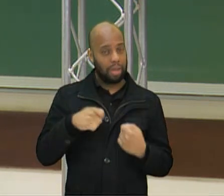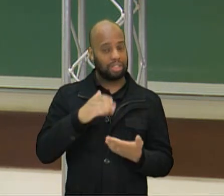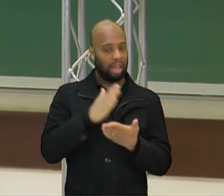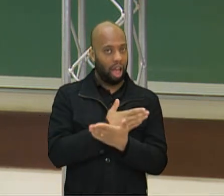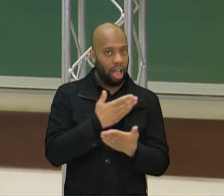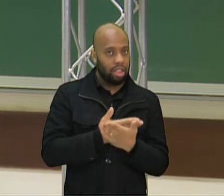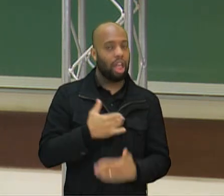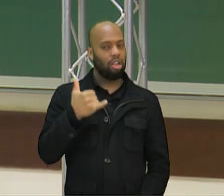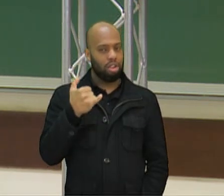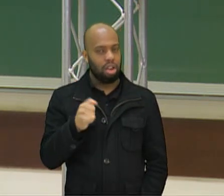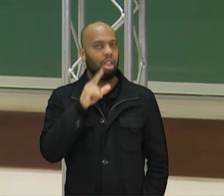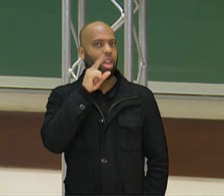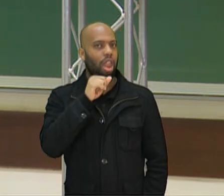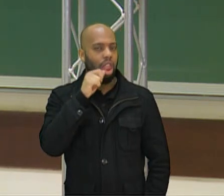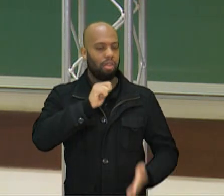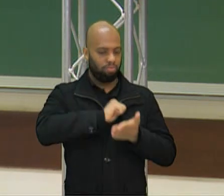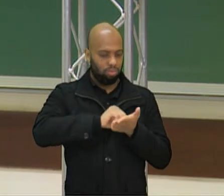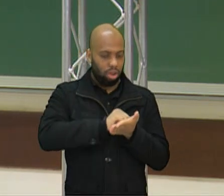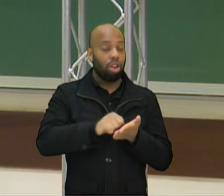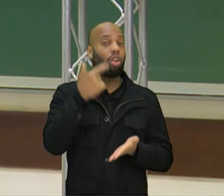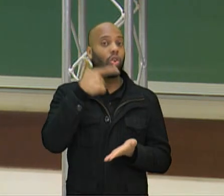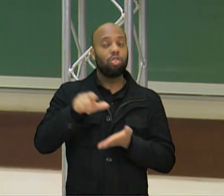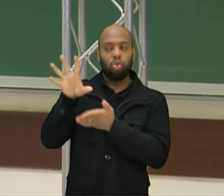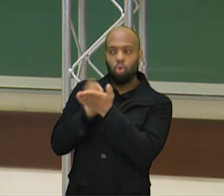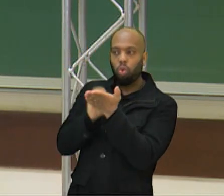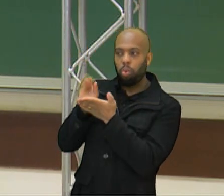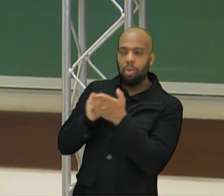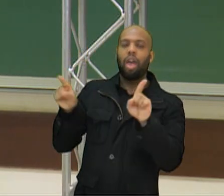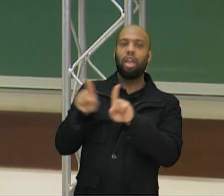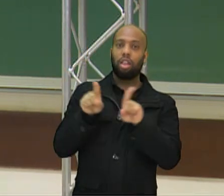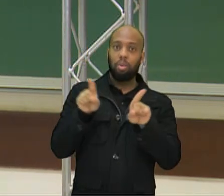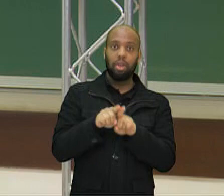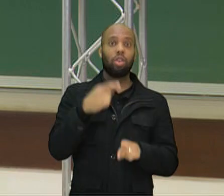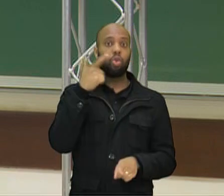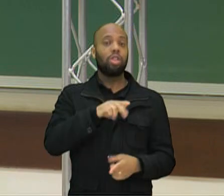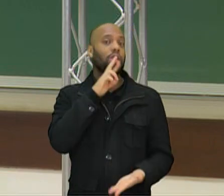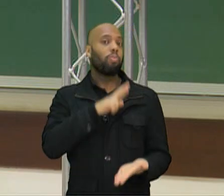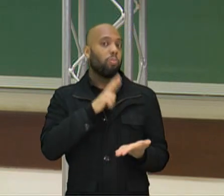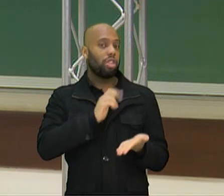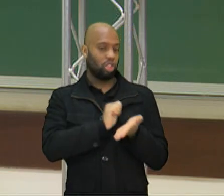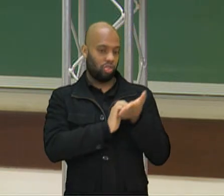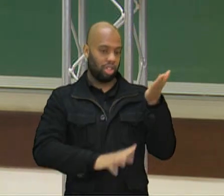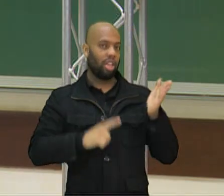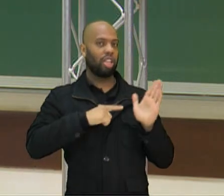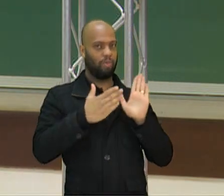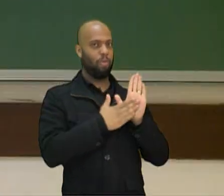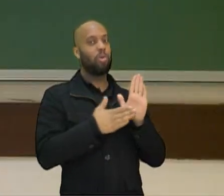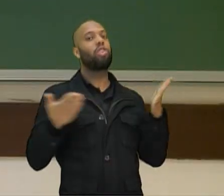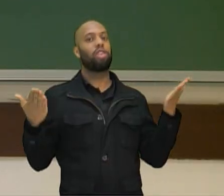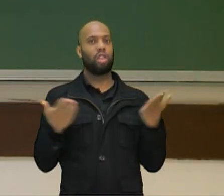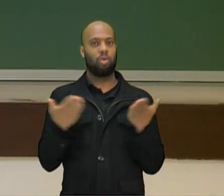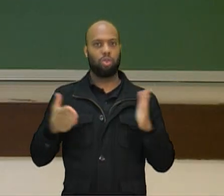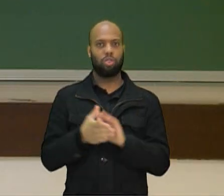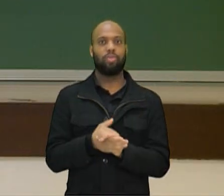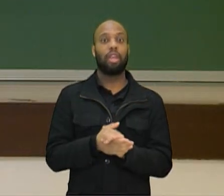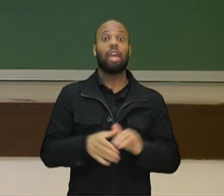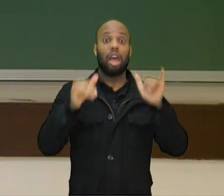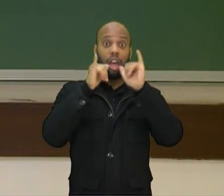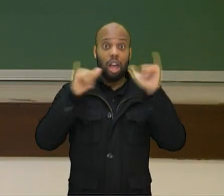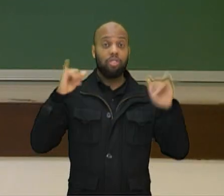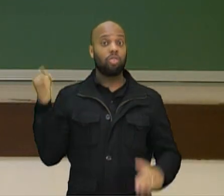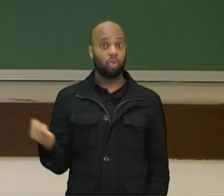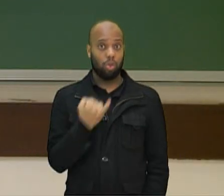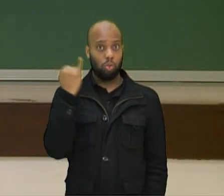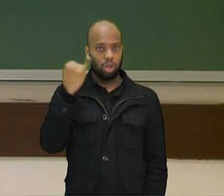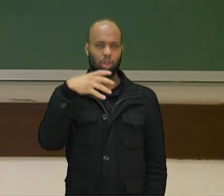e borracha para realizar anotações e também realizar as atividades propostas na nossa aula de hoje. E também um recado muito